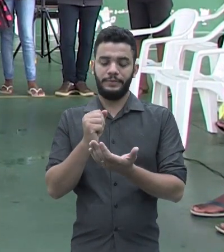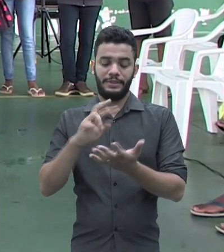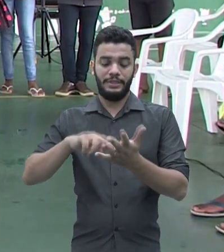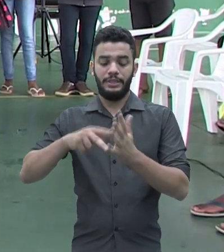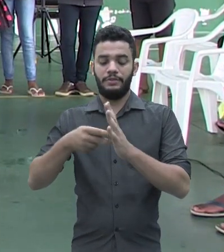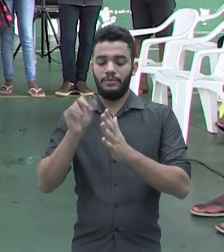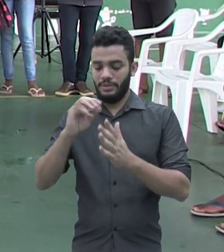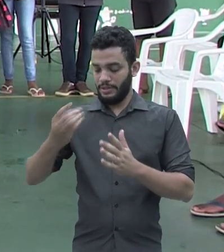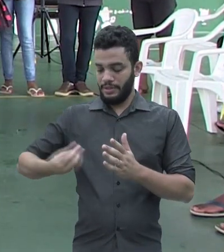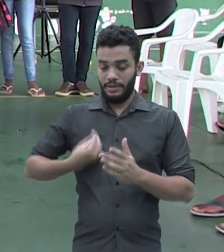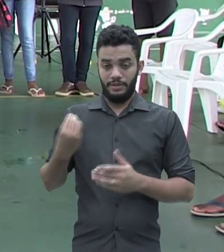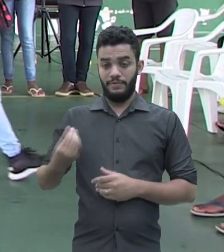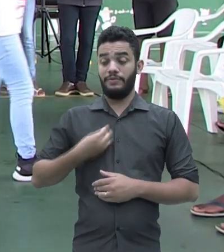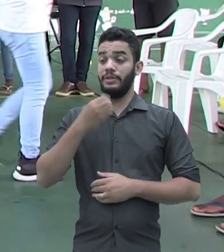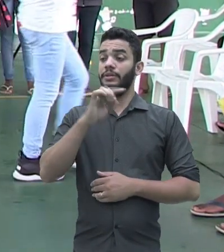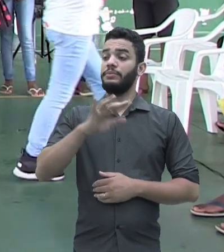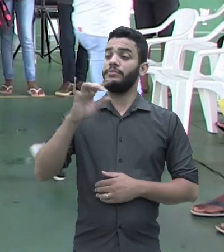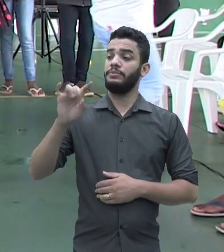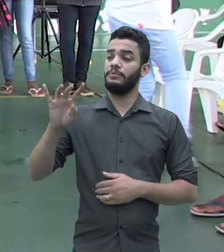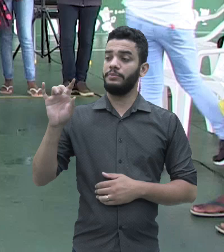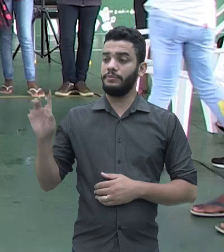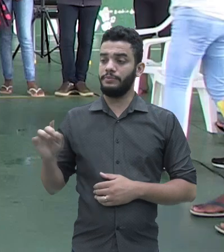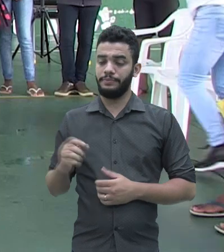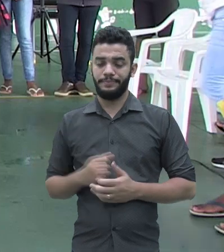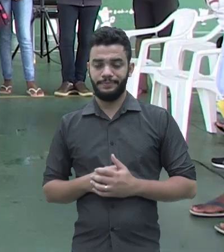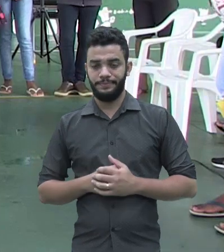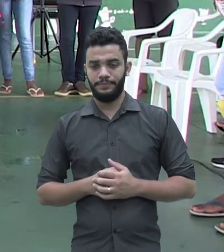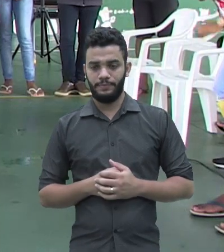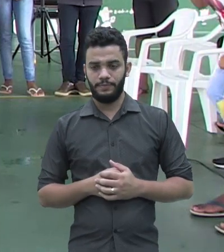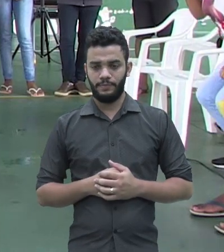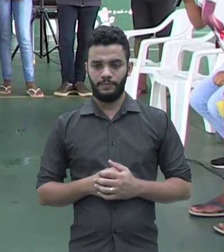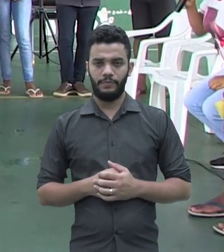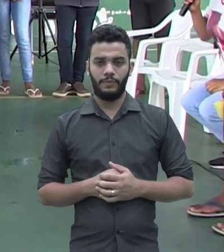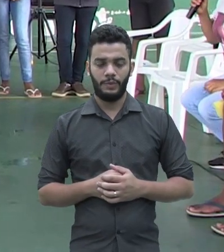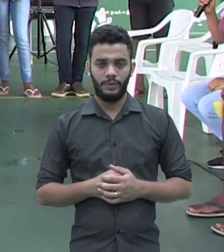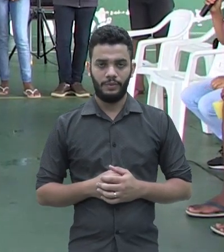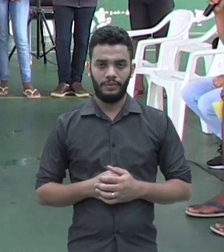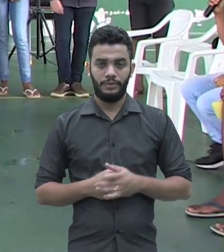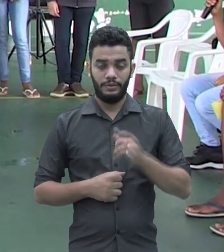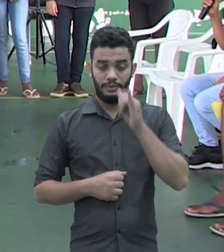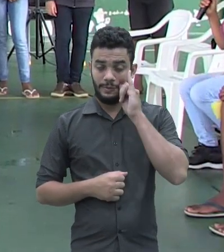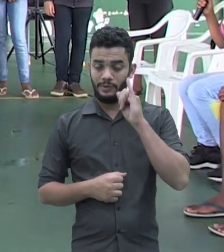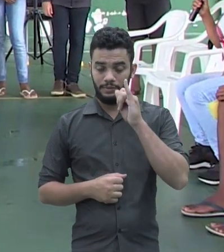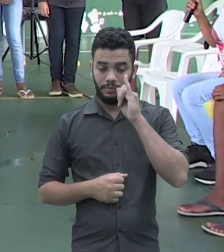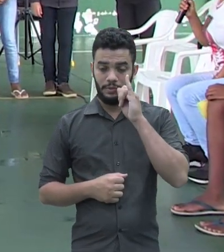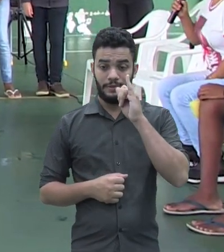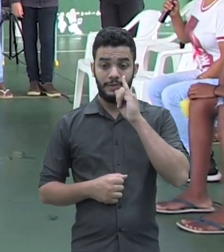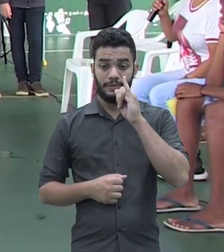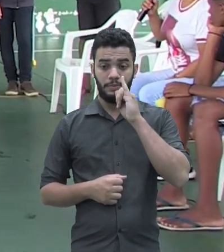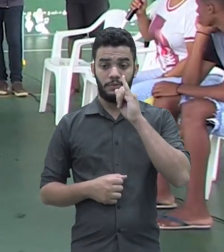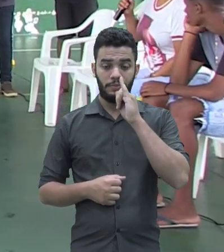é a vida de cada um. Representa a vida de cada um. Vou sentar aqui. Aí eu vou falar o seguinte.